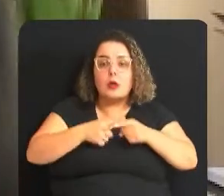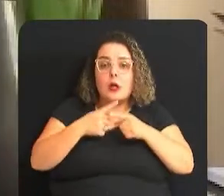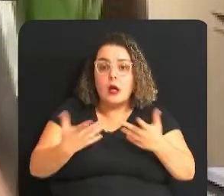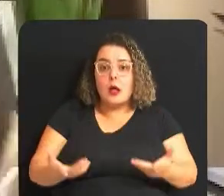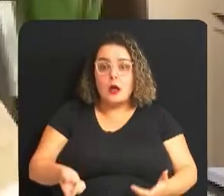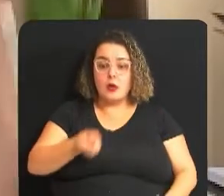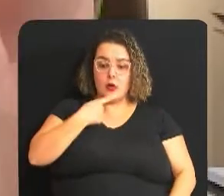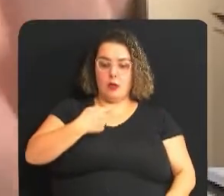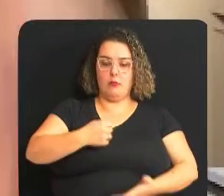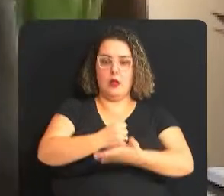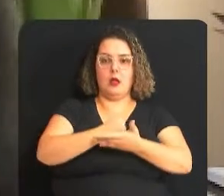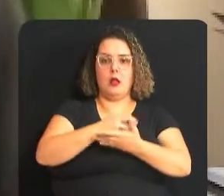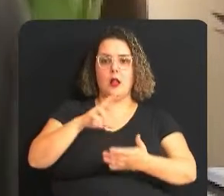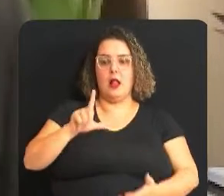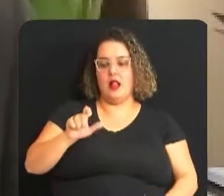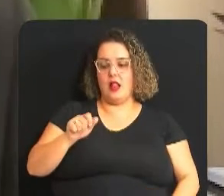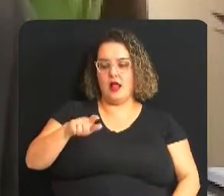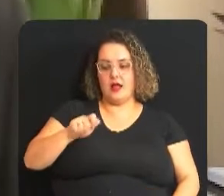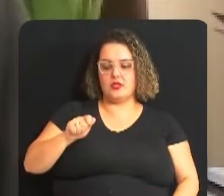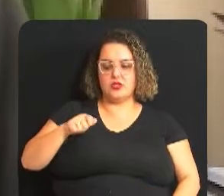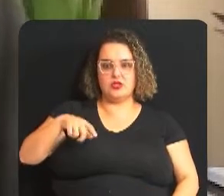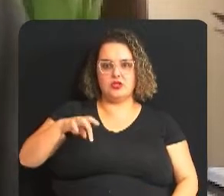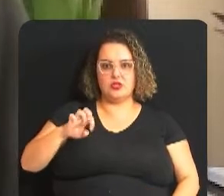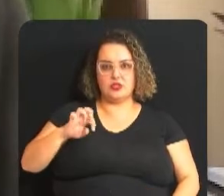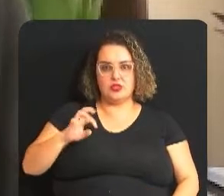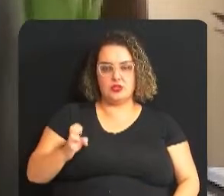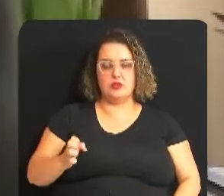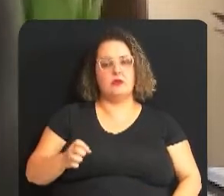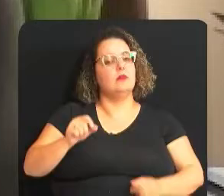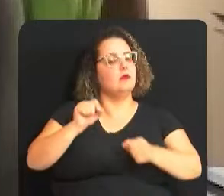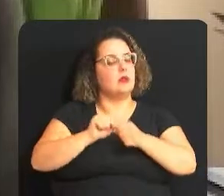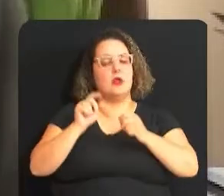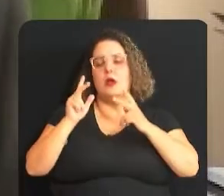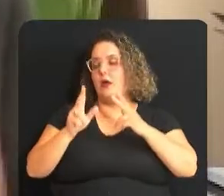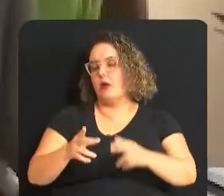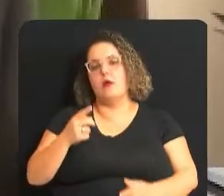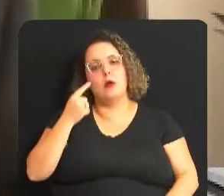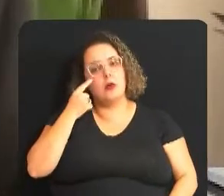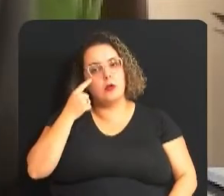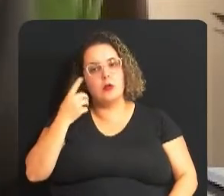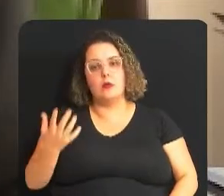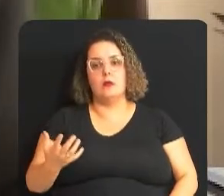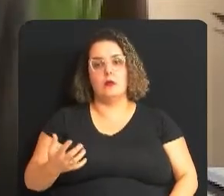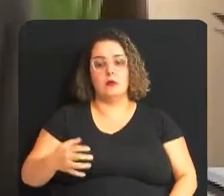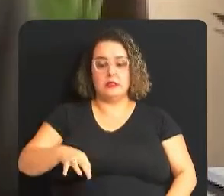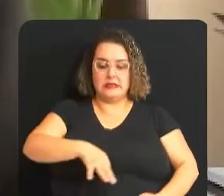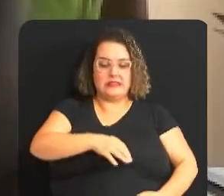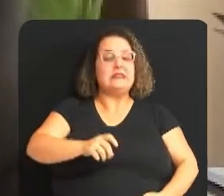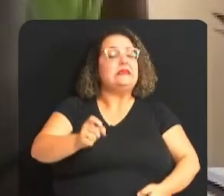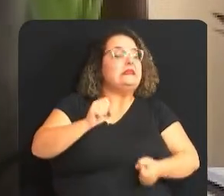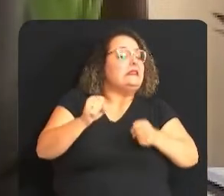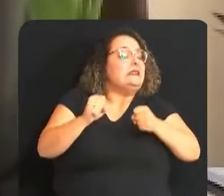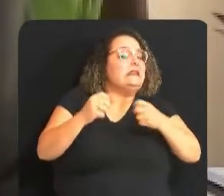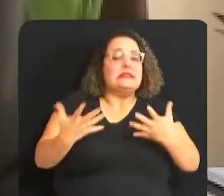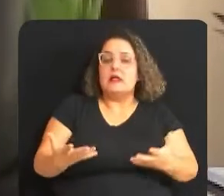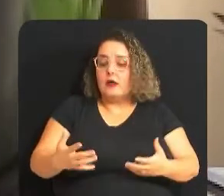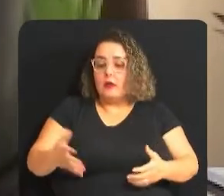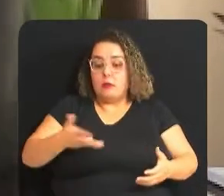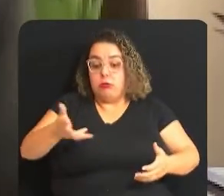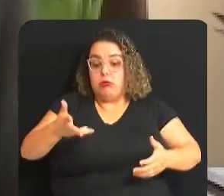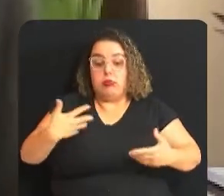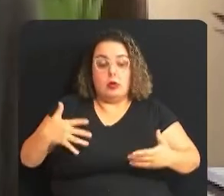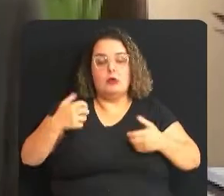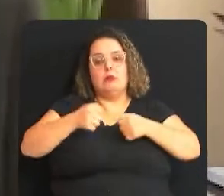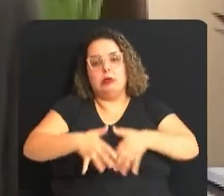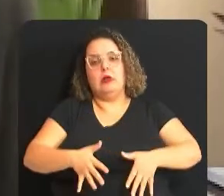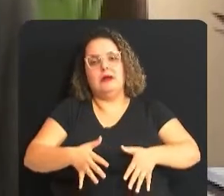intestino vai fazer o estrago que a pimenta faria no teu olho. Ele vai irritar, ele vai acelerar, ele vai funcionar, mas